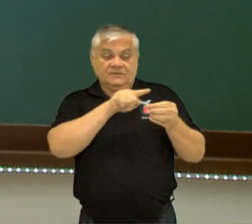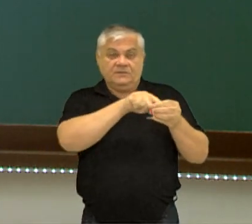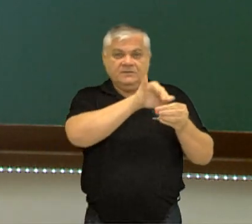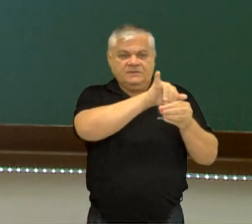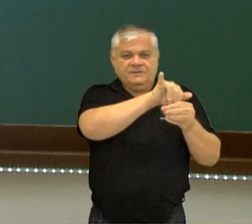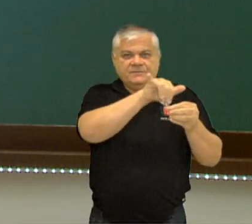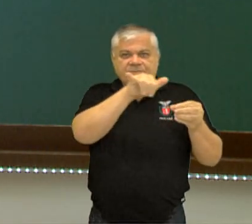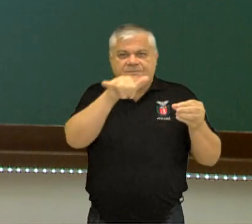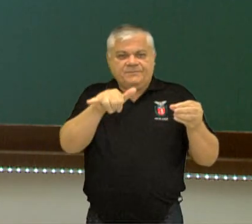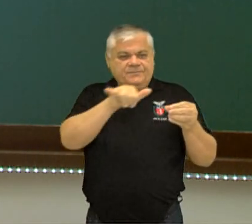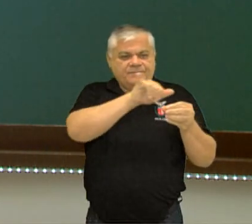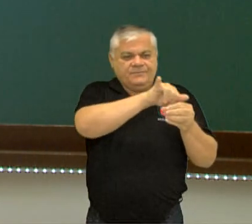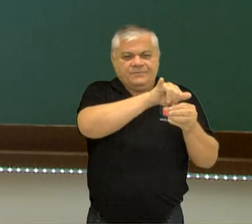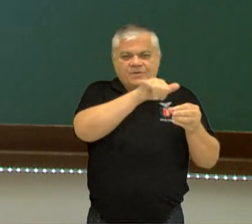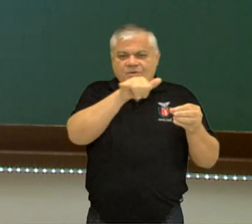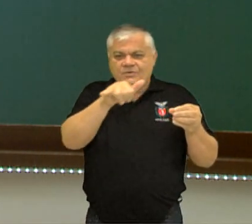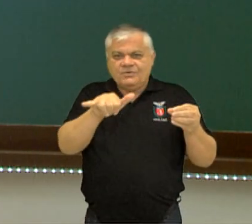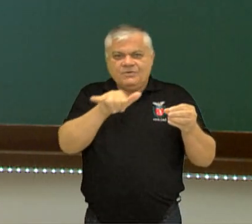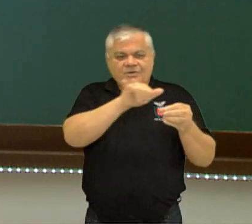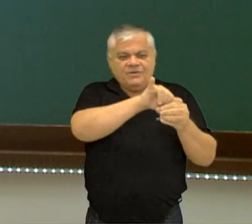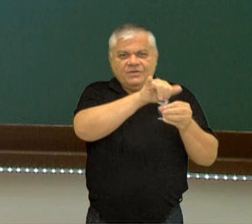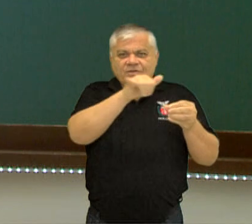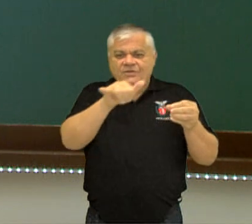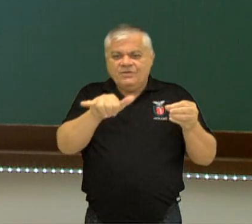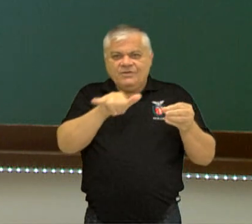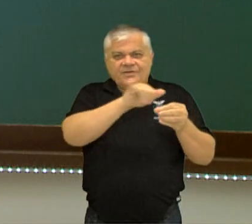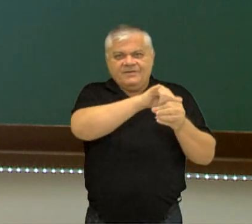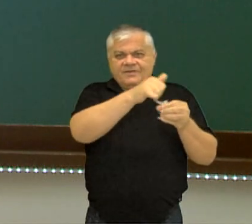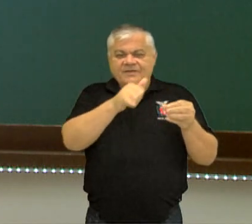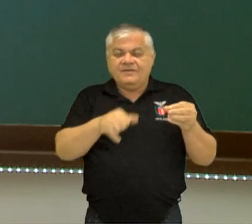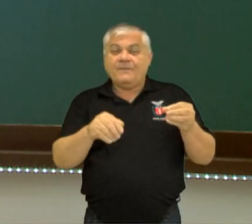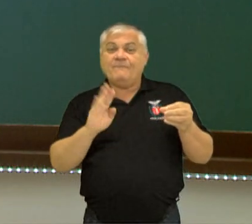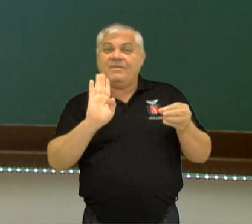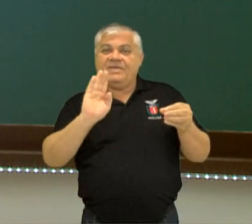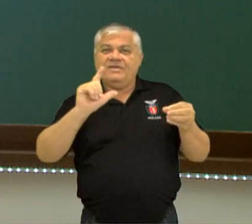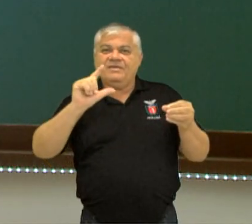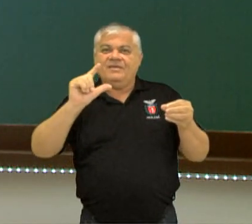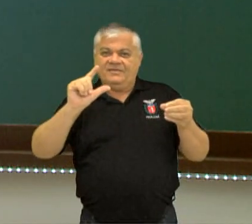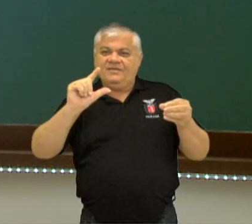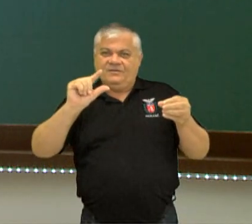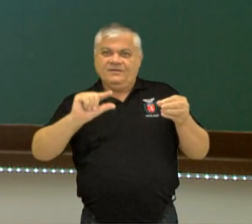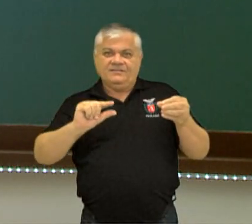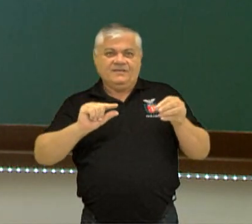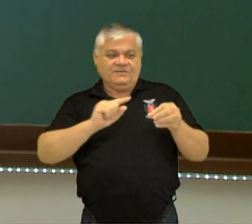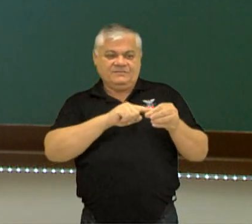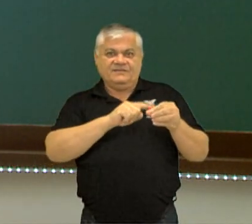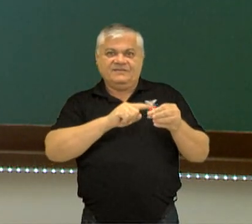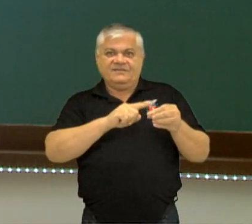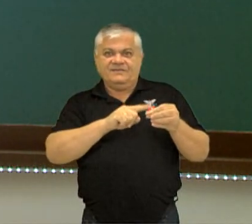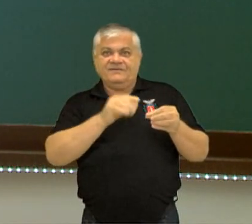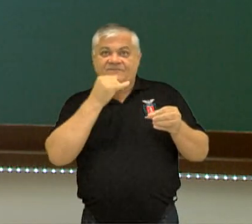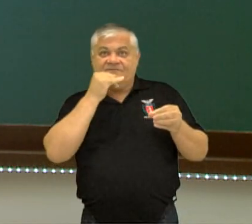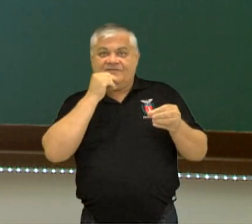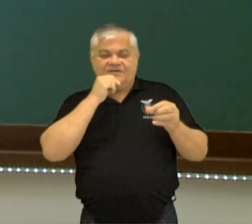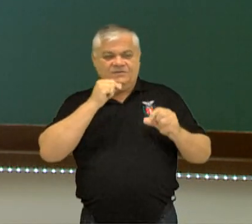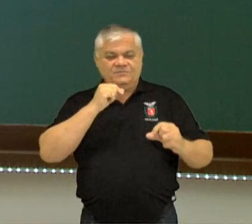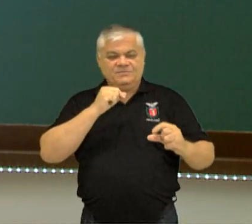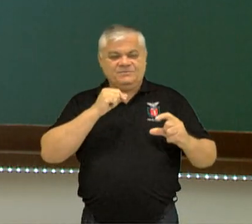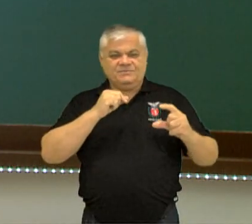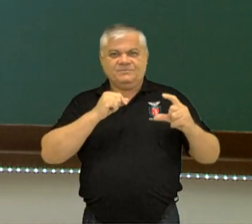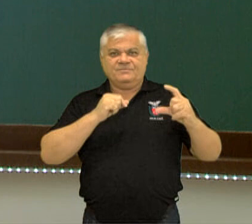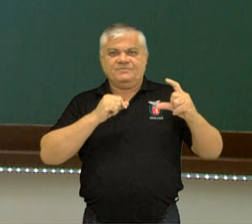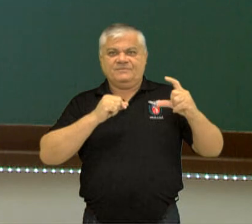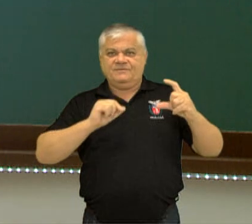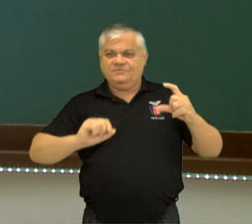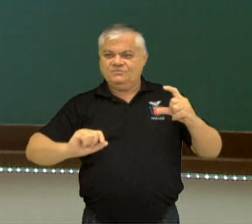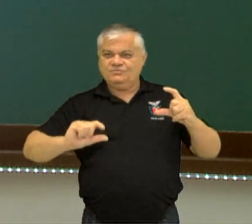para o B vai baixando a temperatura, vai baixando a energia, pessoal, e o A vai ganhando, vai aumentando a temperatura,